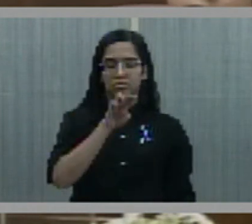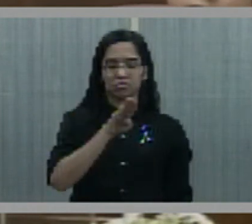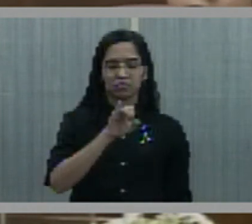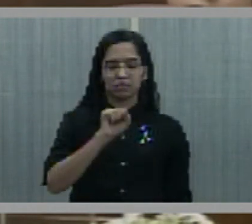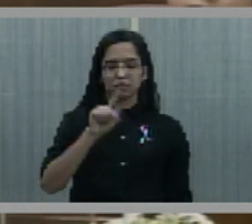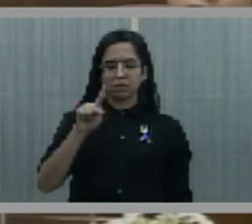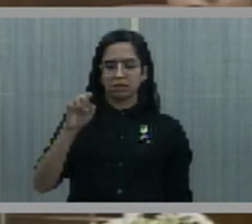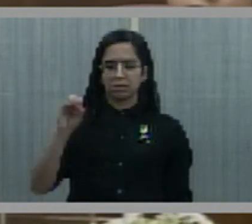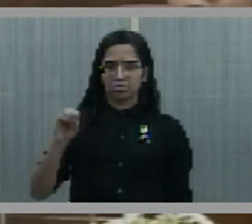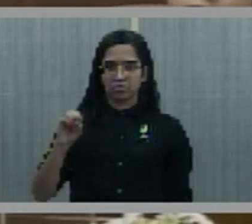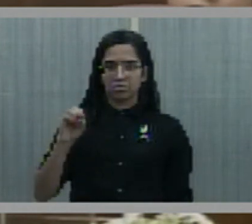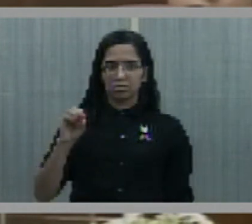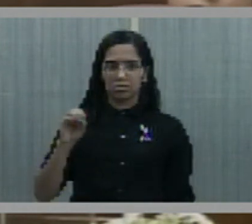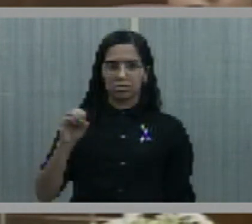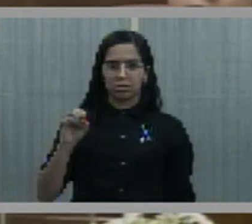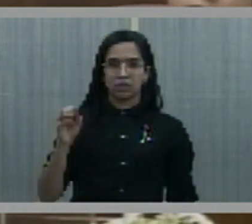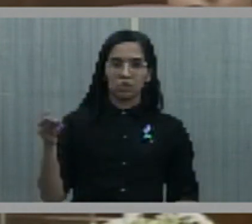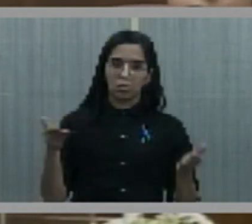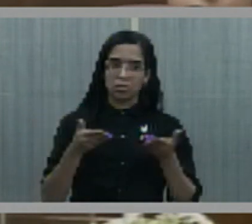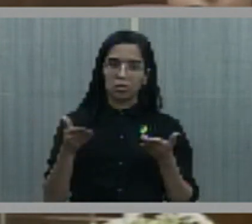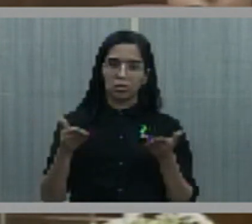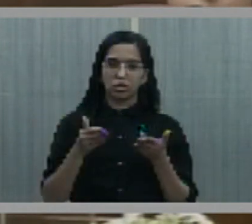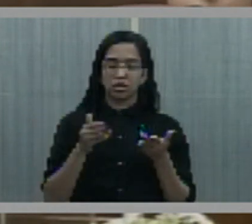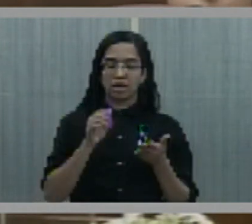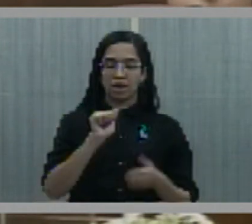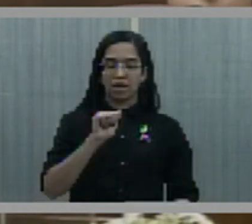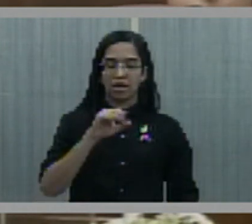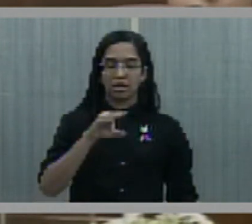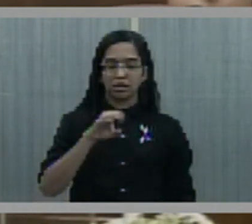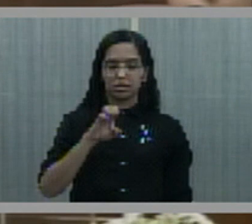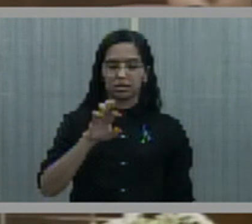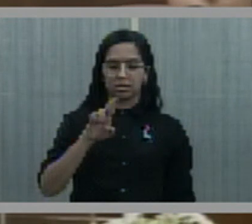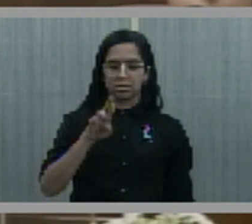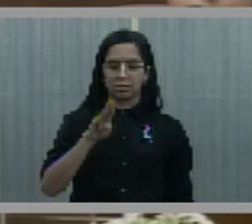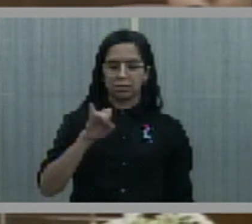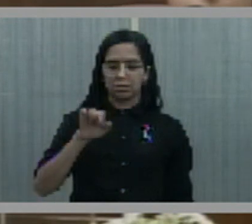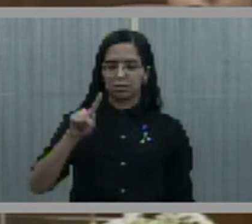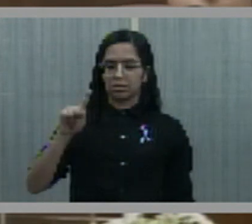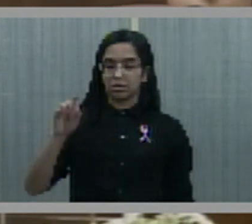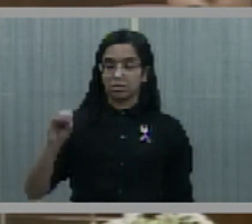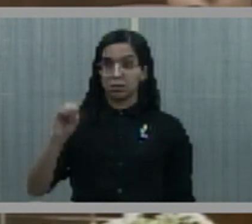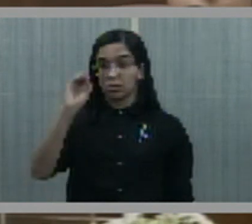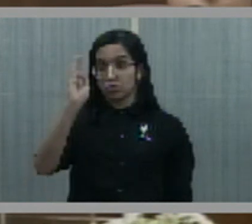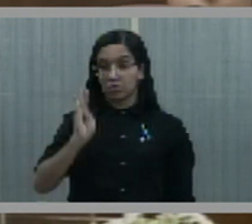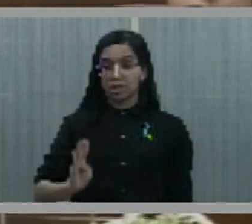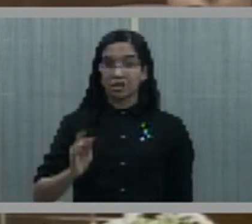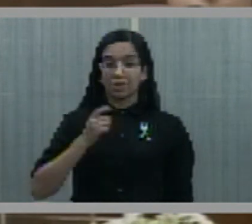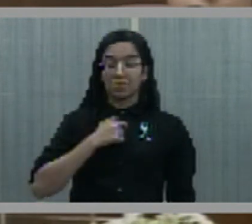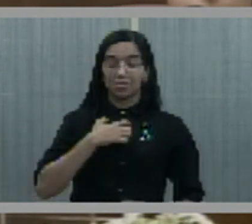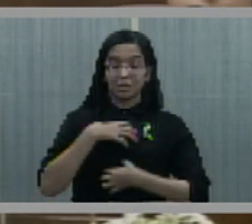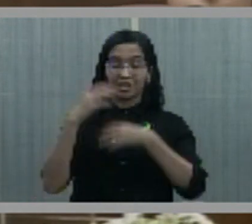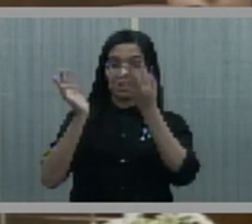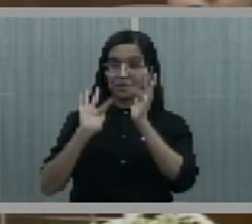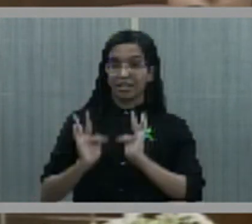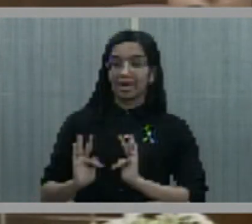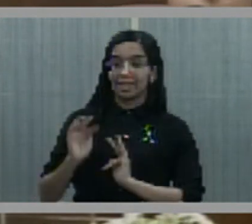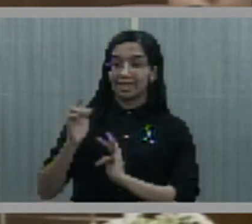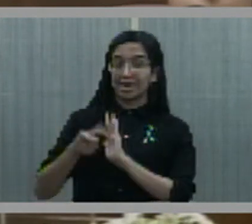Rocha, hoje arcebispo primado do Brasil, do qual tive a honra de ser aluno e ter como